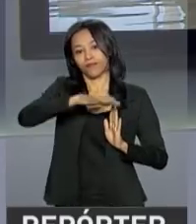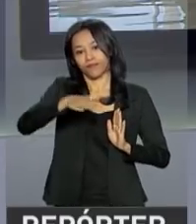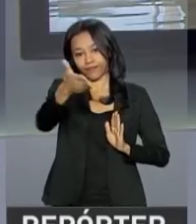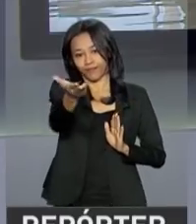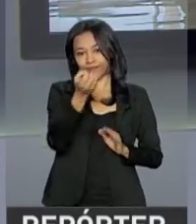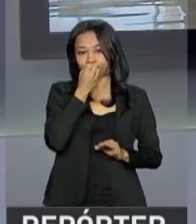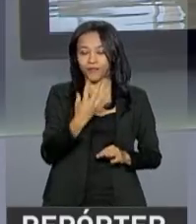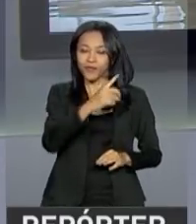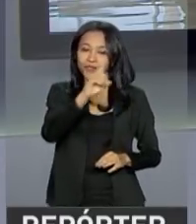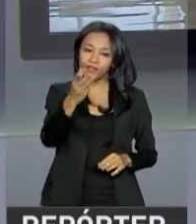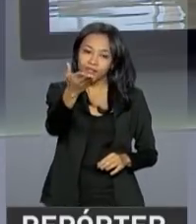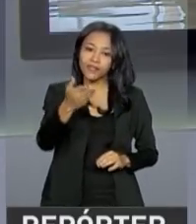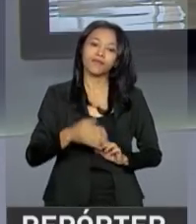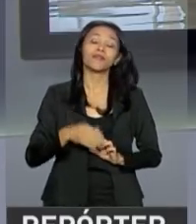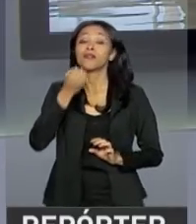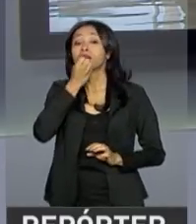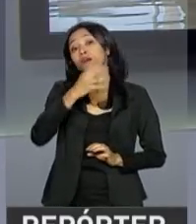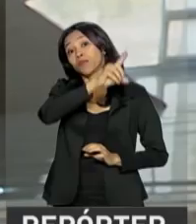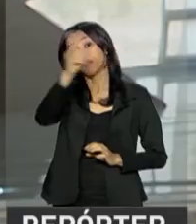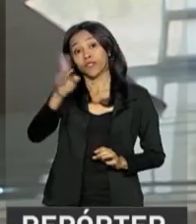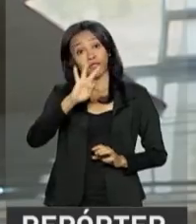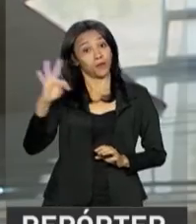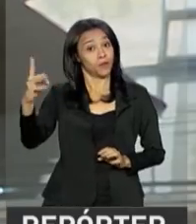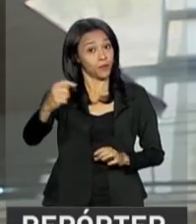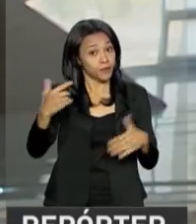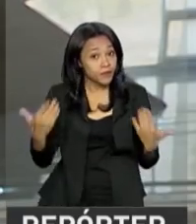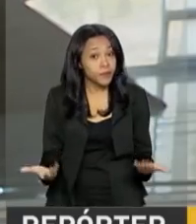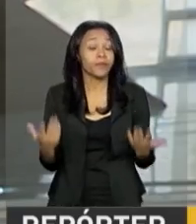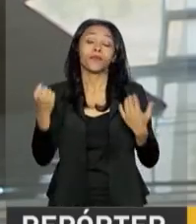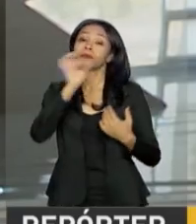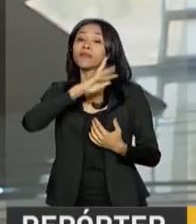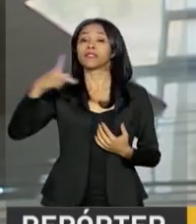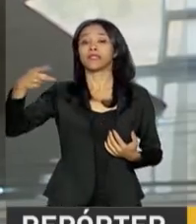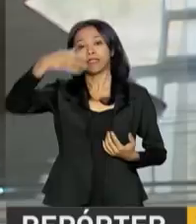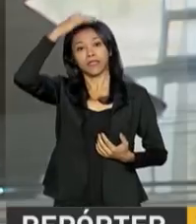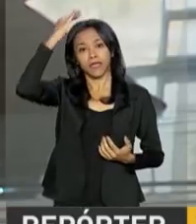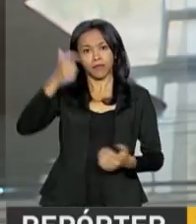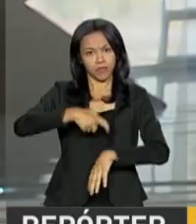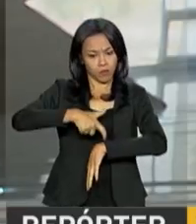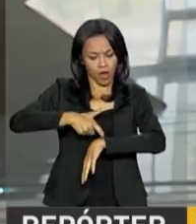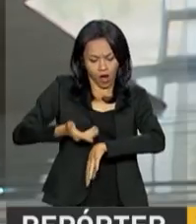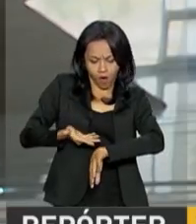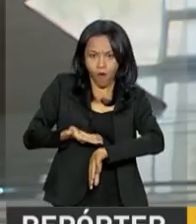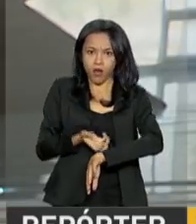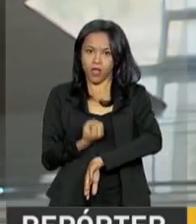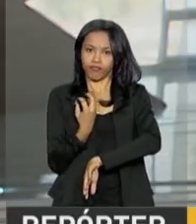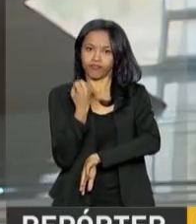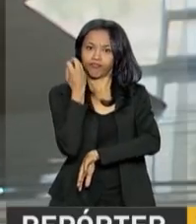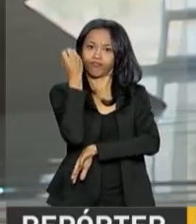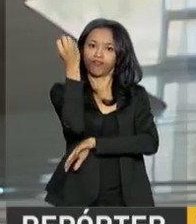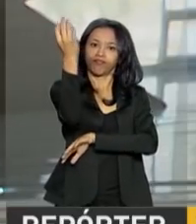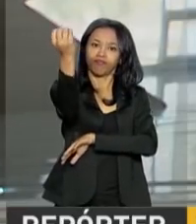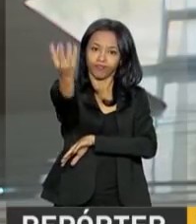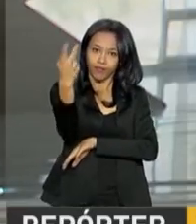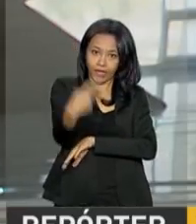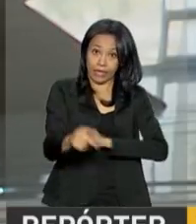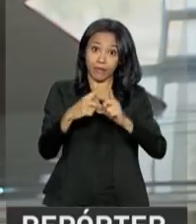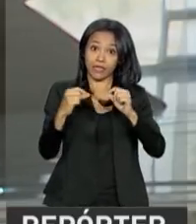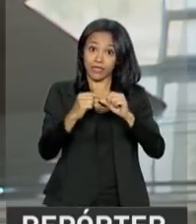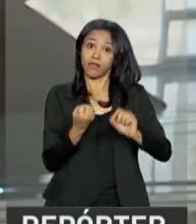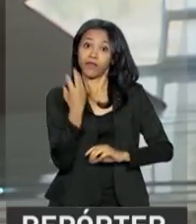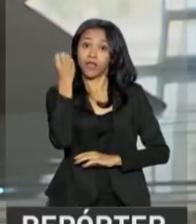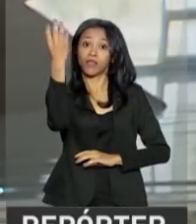você bom dia pra isso é bom dia a todos pois é esse o presidente michel temer embarca neste momento na base aérea de brasília